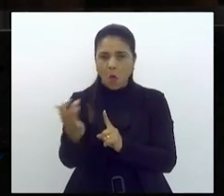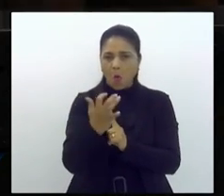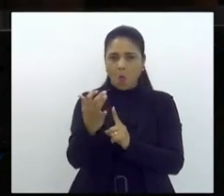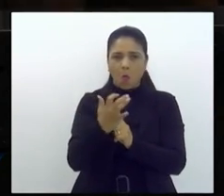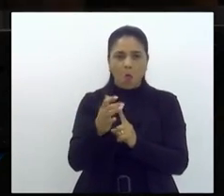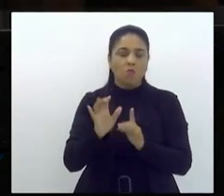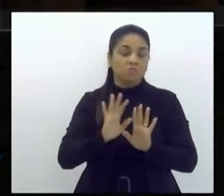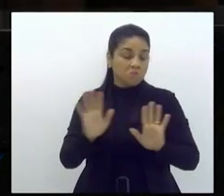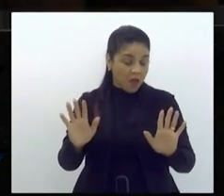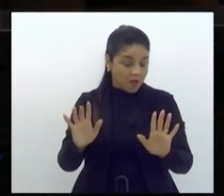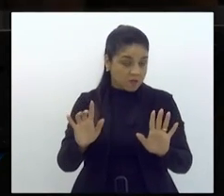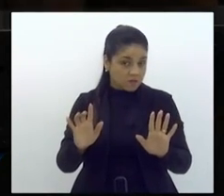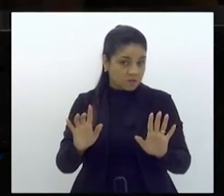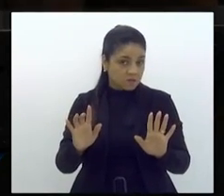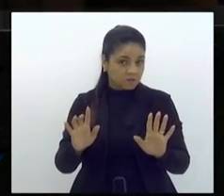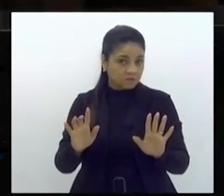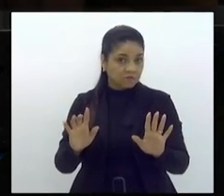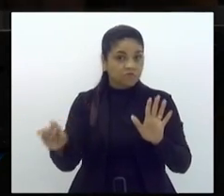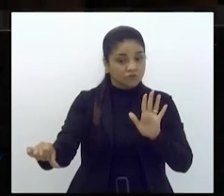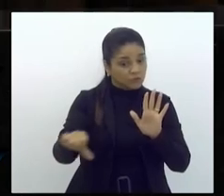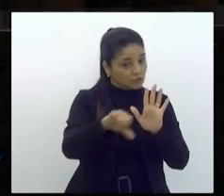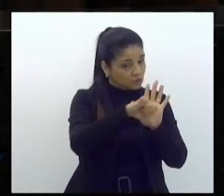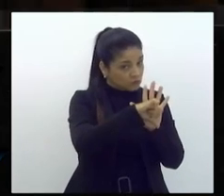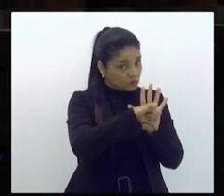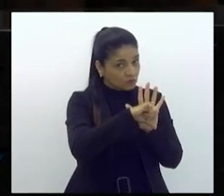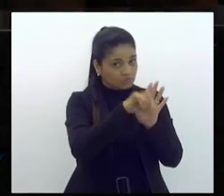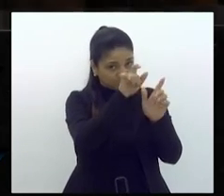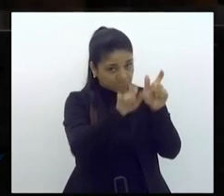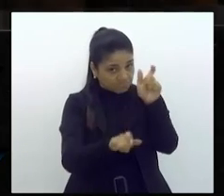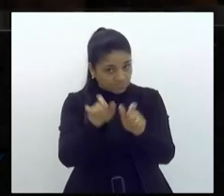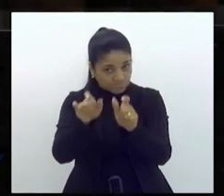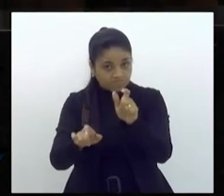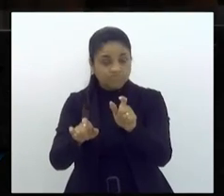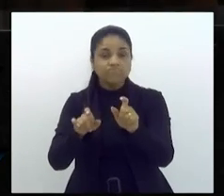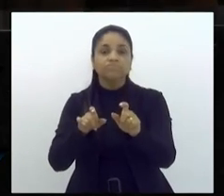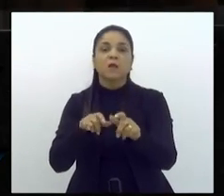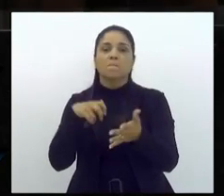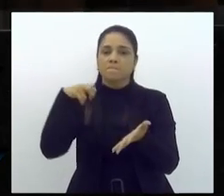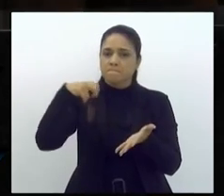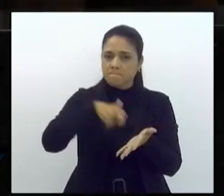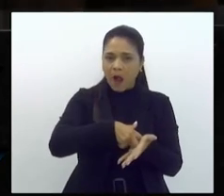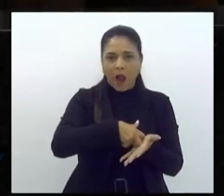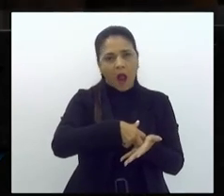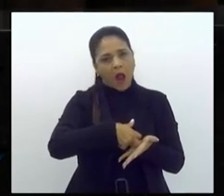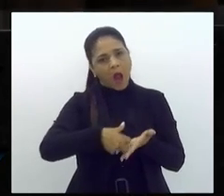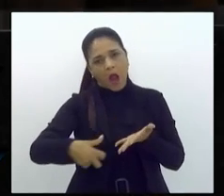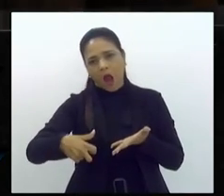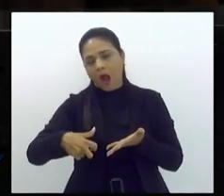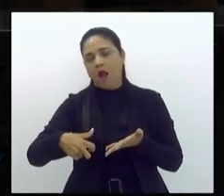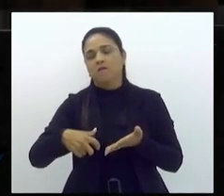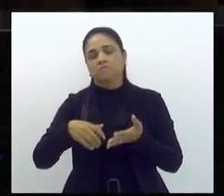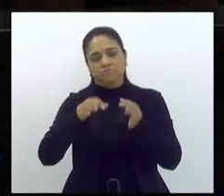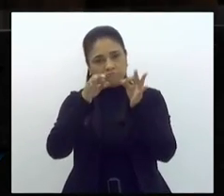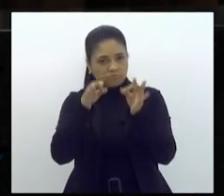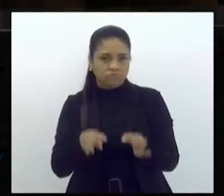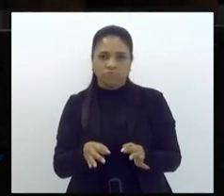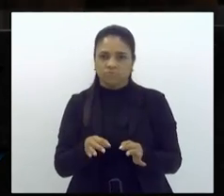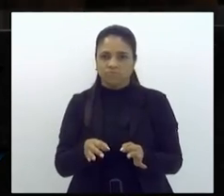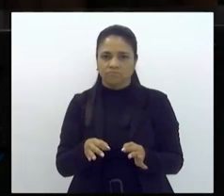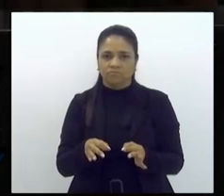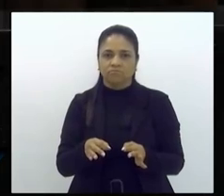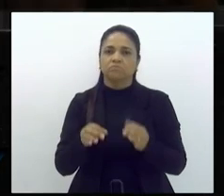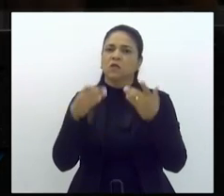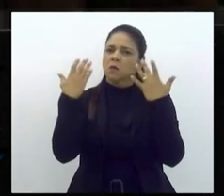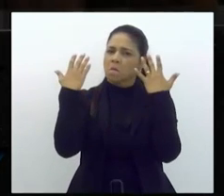esteve lá mas os criminosos deverão ser punidos exemplarmente quero